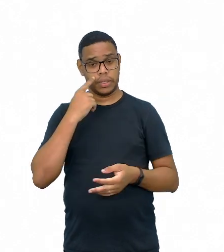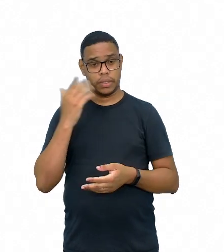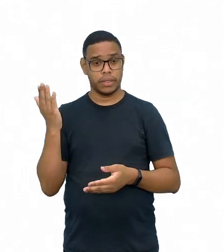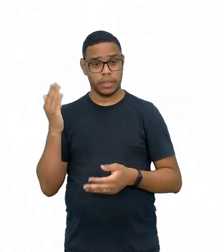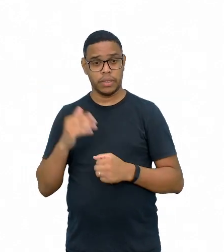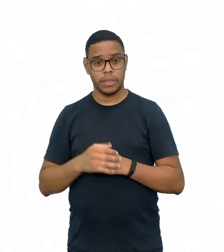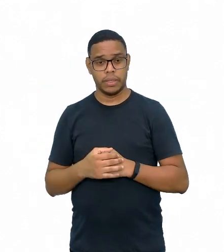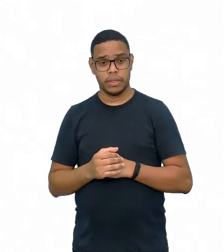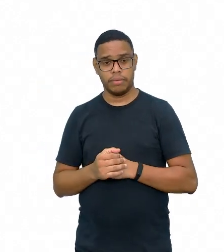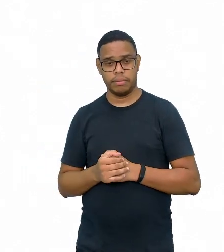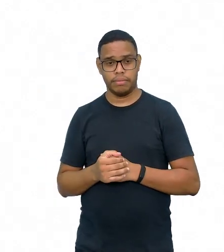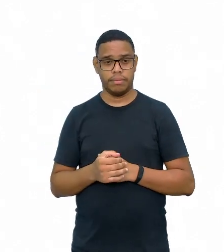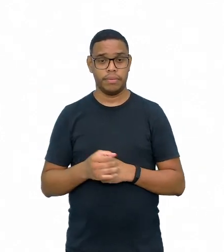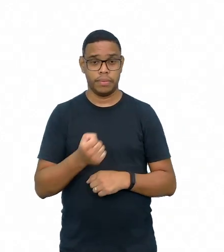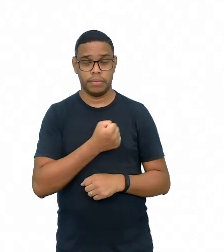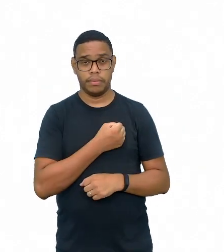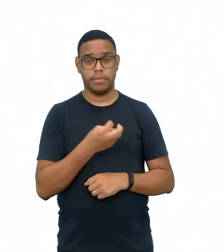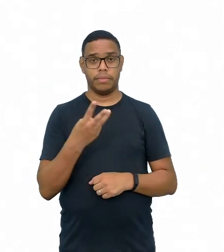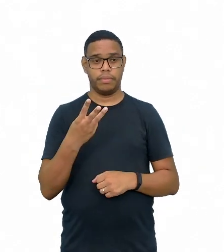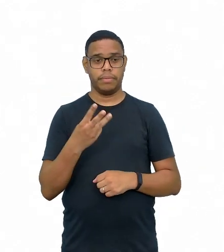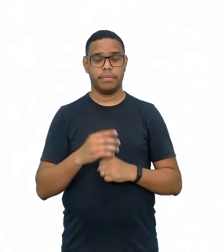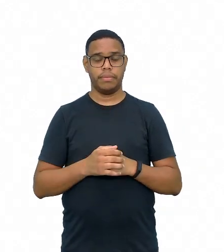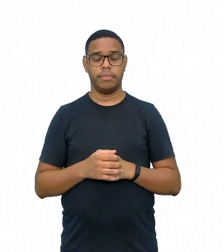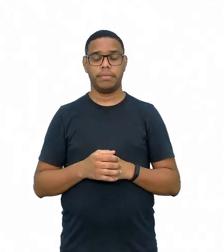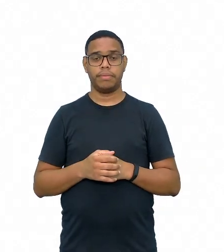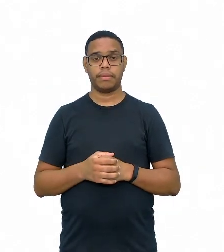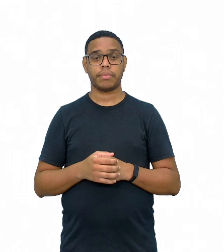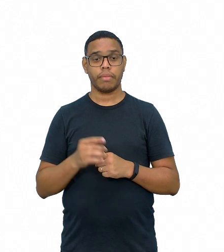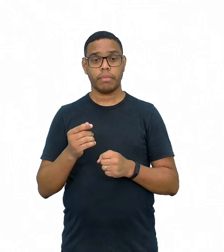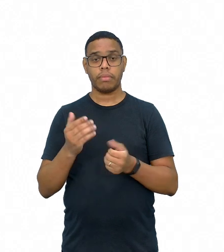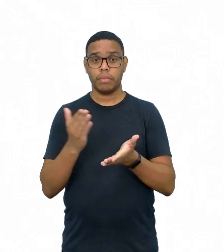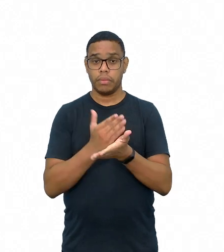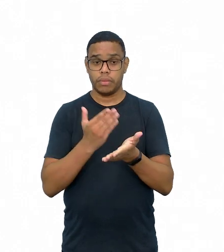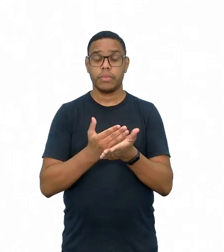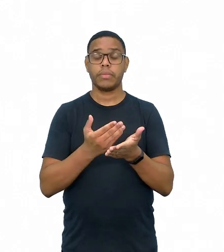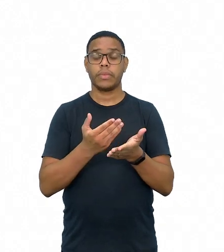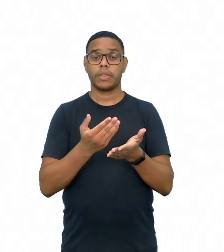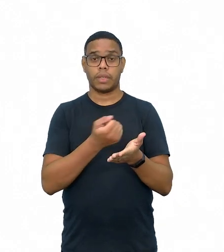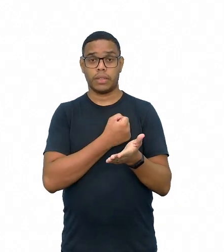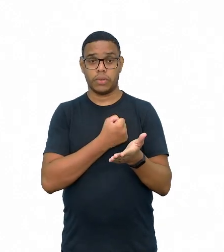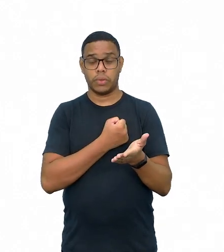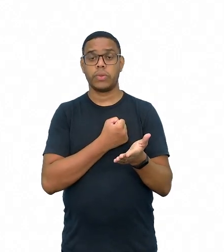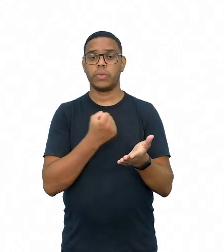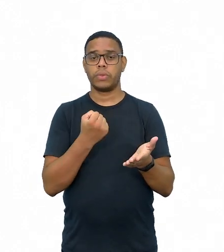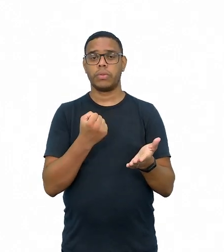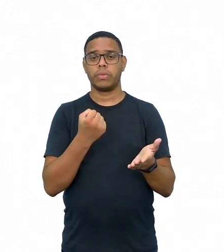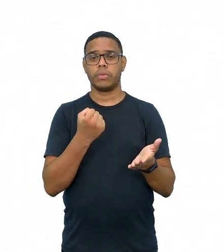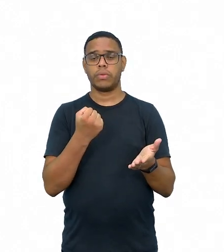Essa atividade 3 está no material do estudante, na página